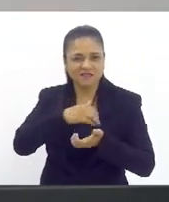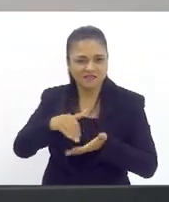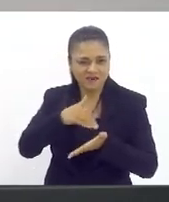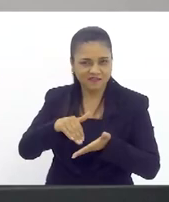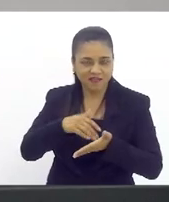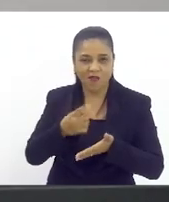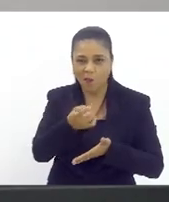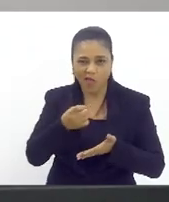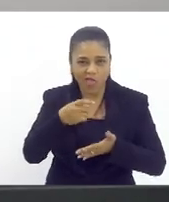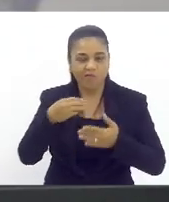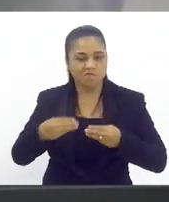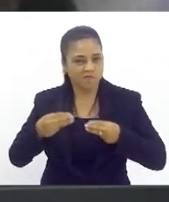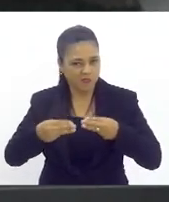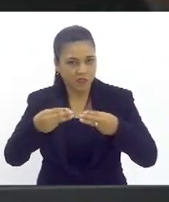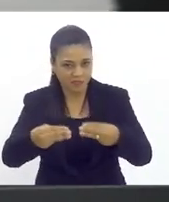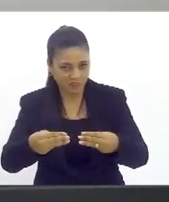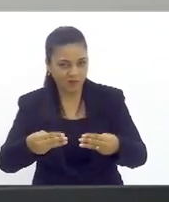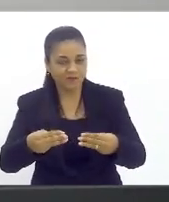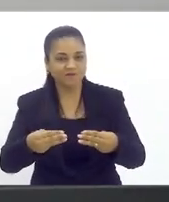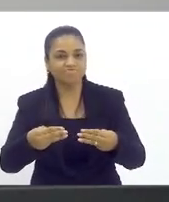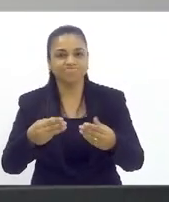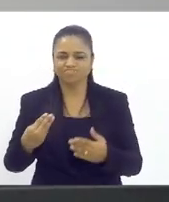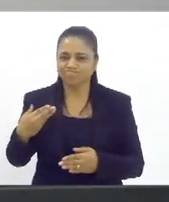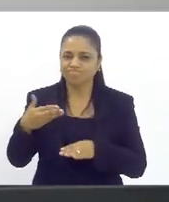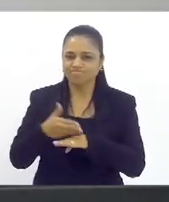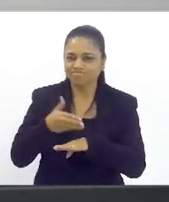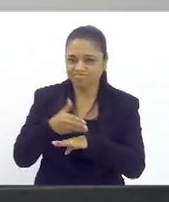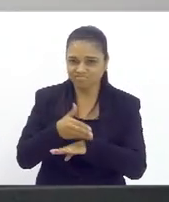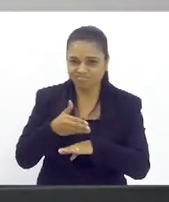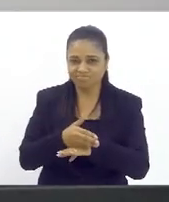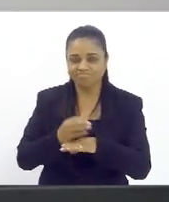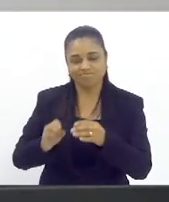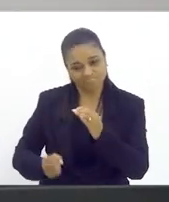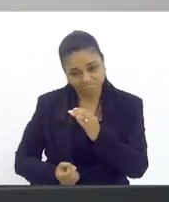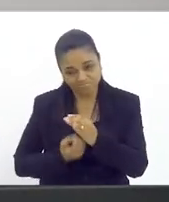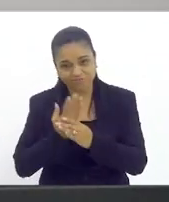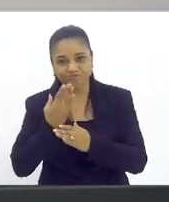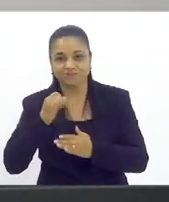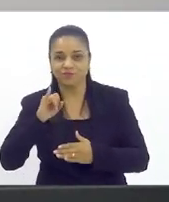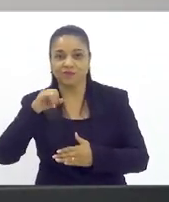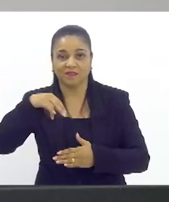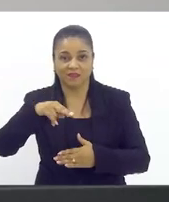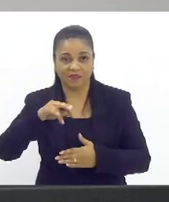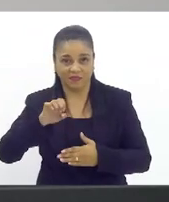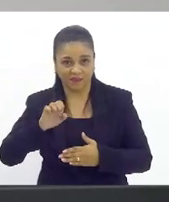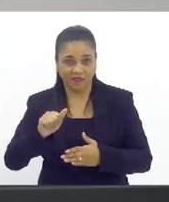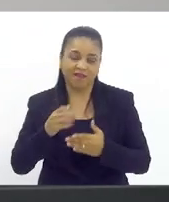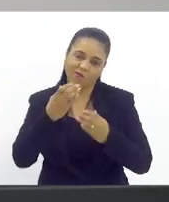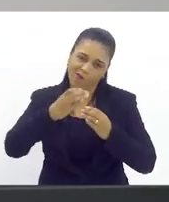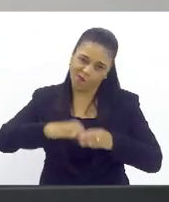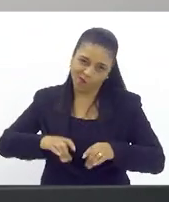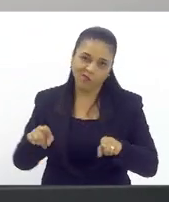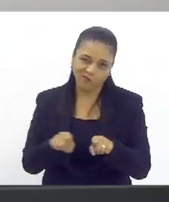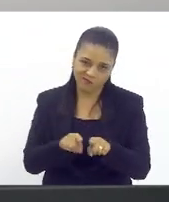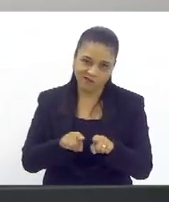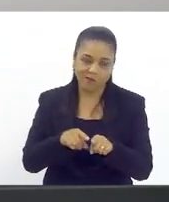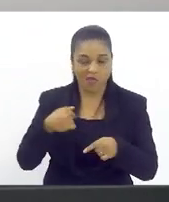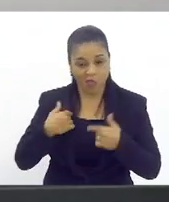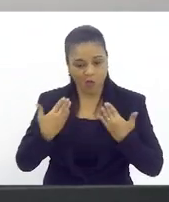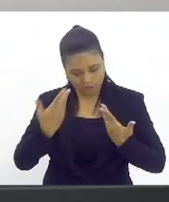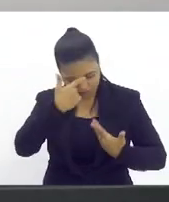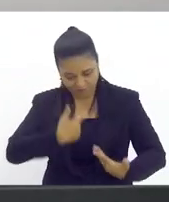também que foi o que tanto participou da criação do ideia e também do concurso e motivo pelo qual eu tô aqui enquanto